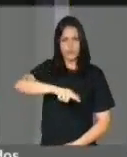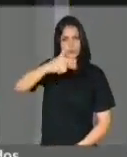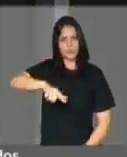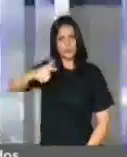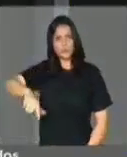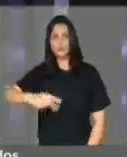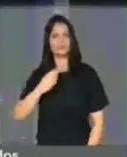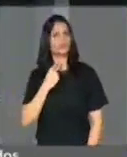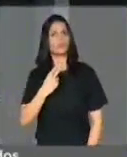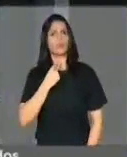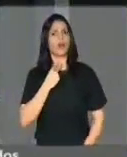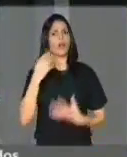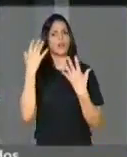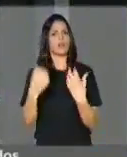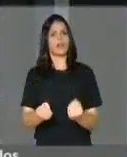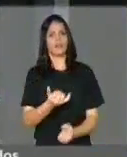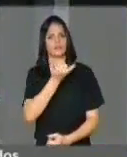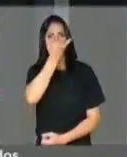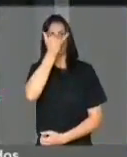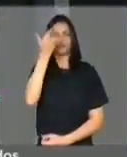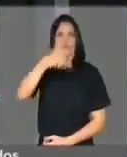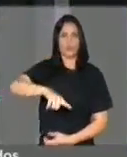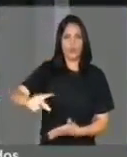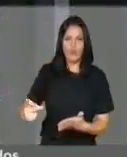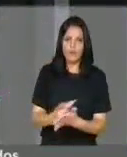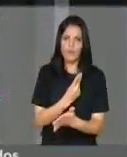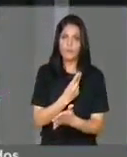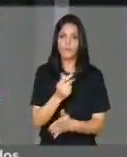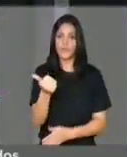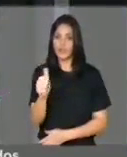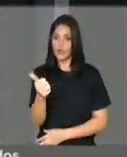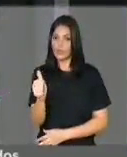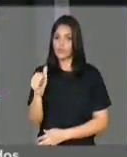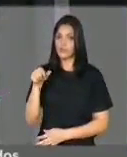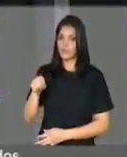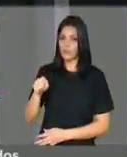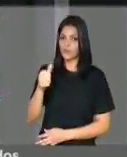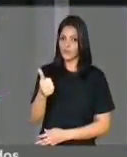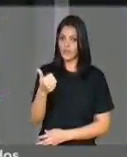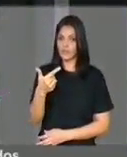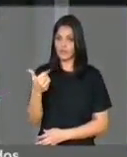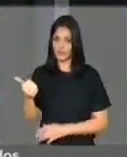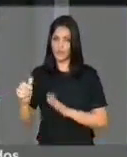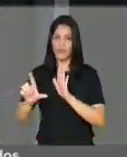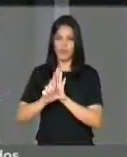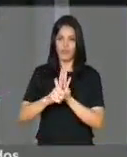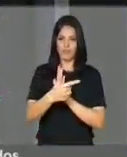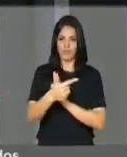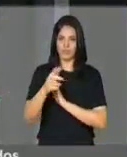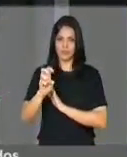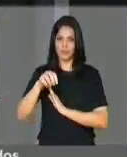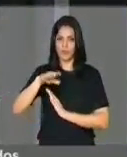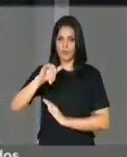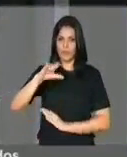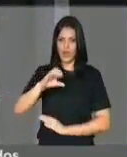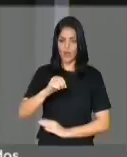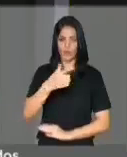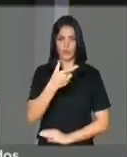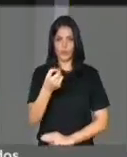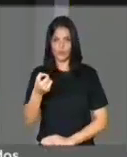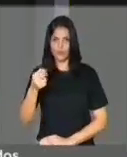permitir que novos acidentes aconteçam. A Lei 11.121, de 25 de maio de